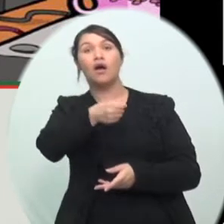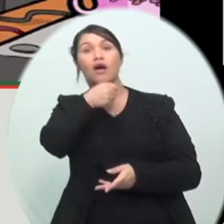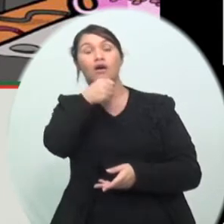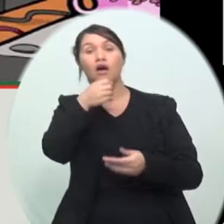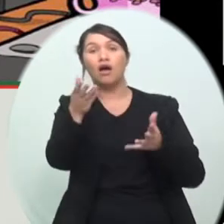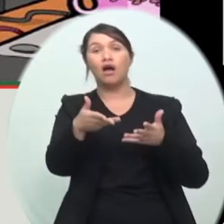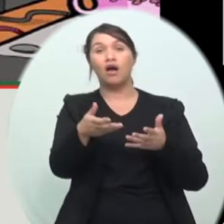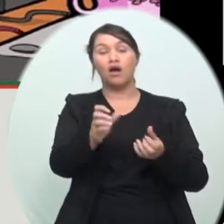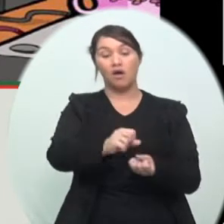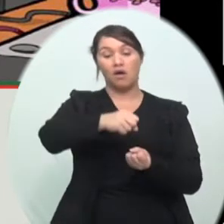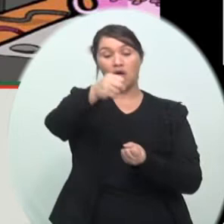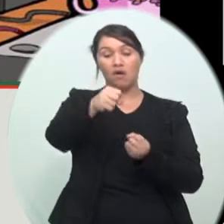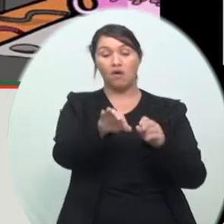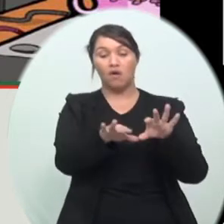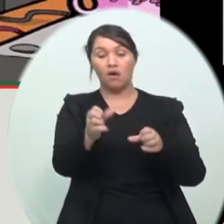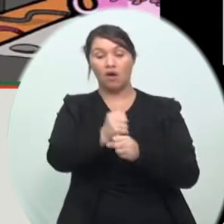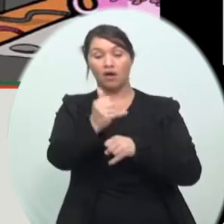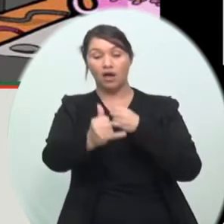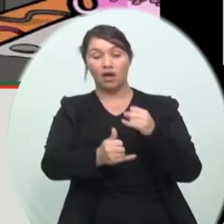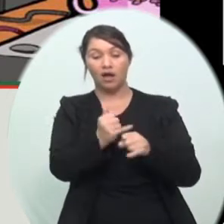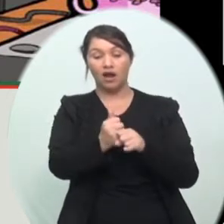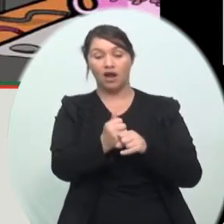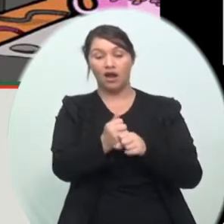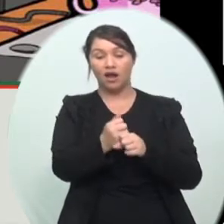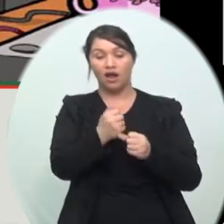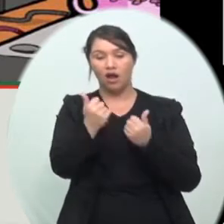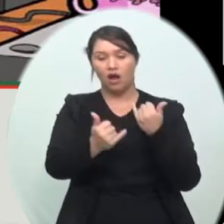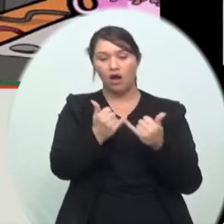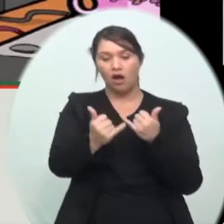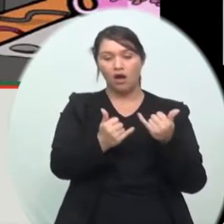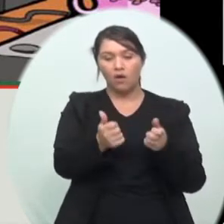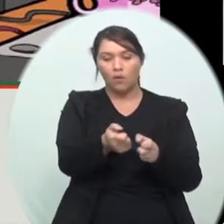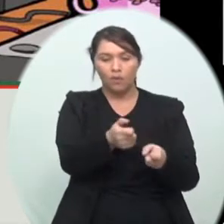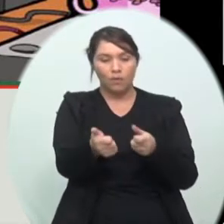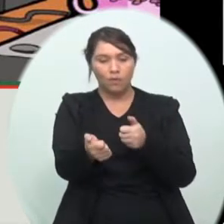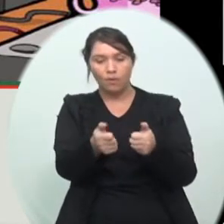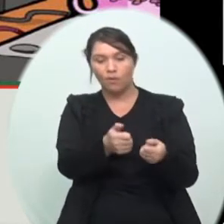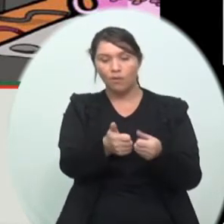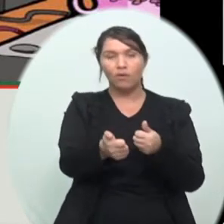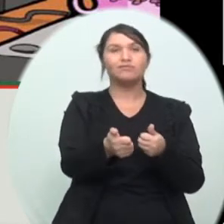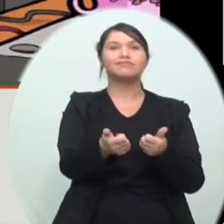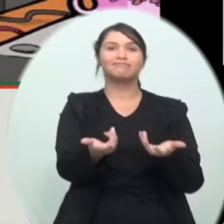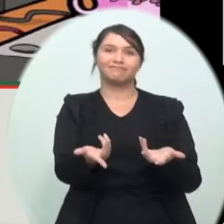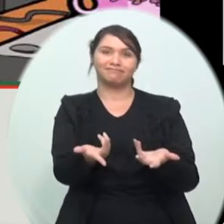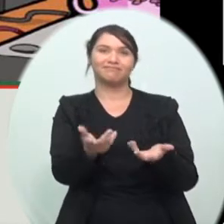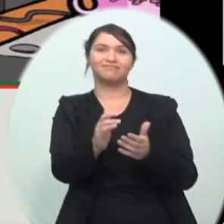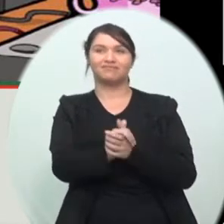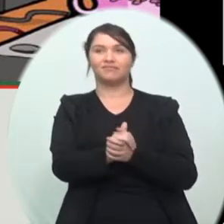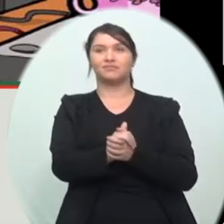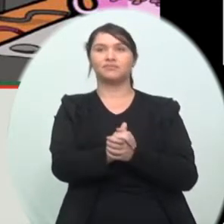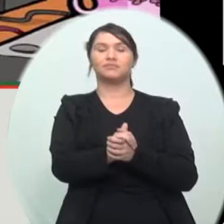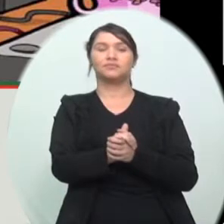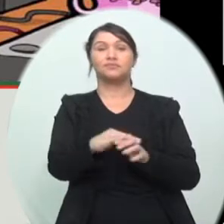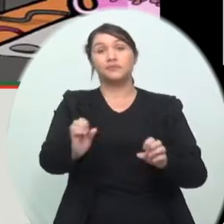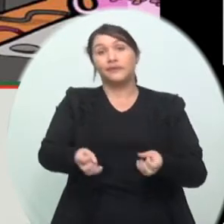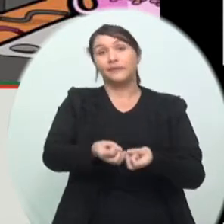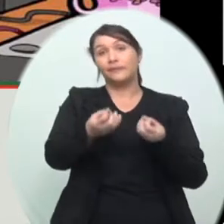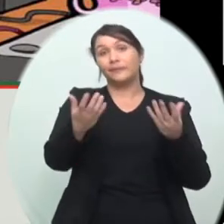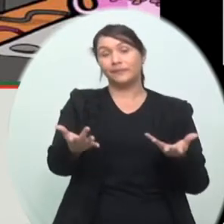você sabe fazer aquilo? E compartilhando as coisas que ela está fazendo também. Ou seja, a tecnologia veio